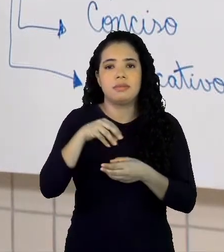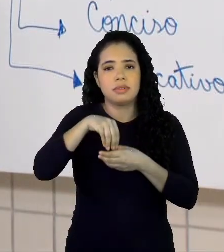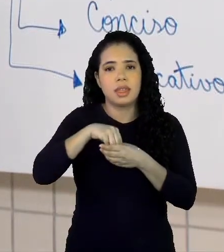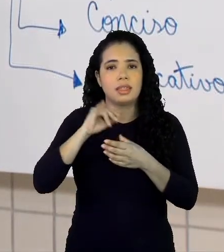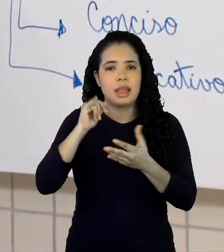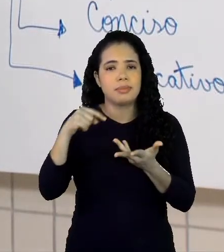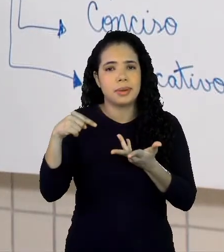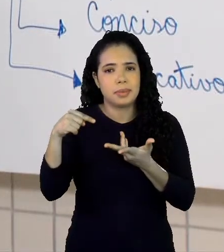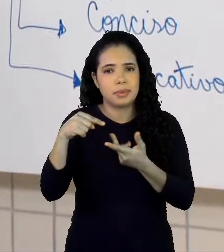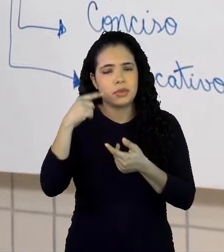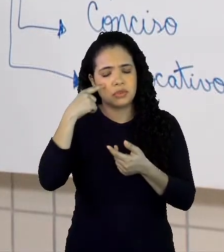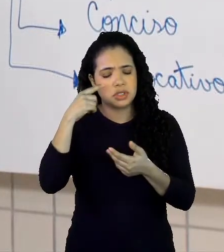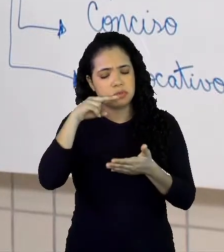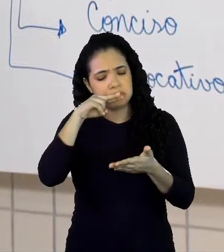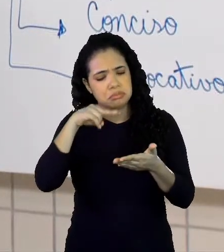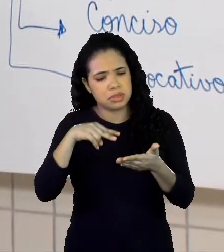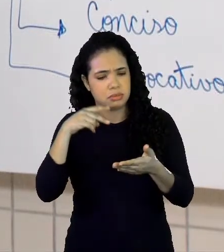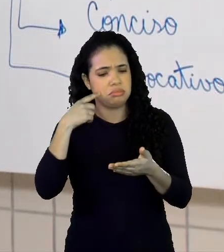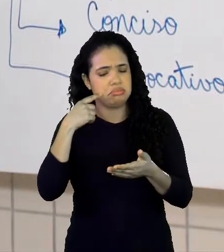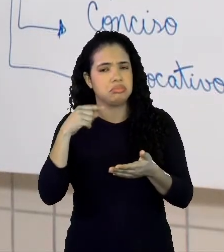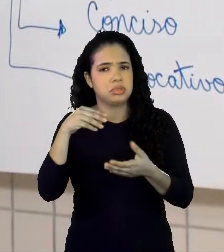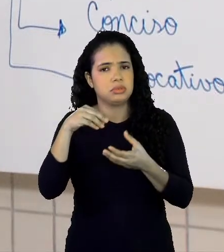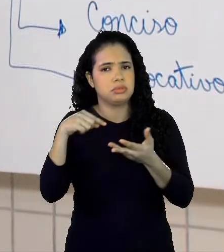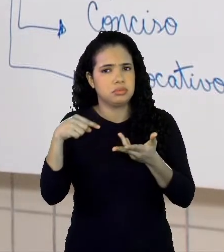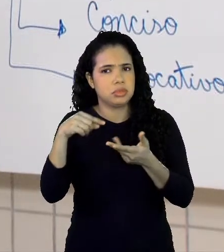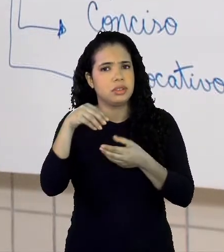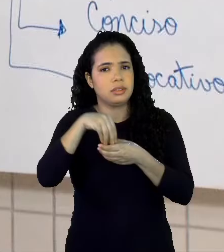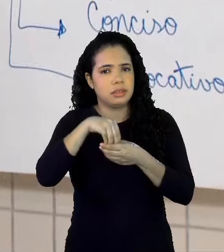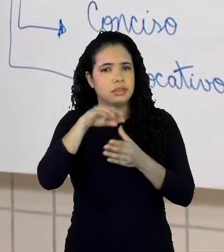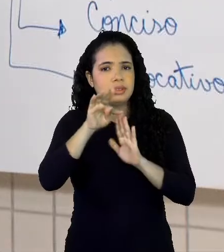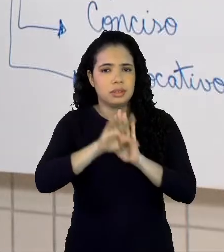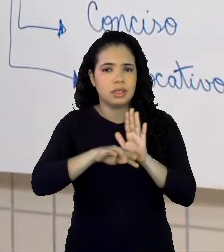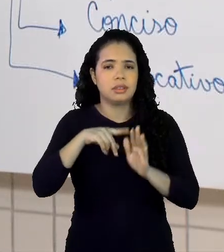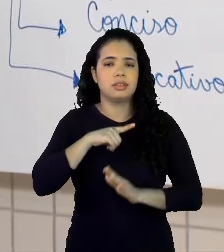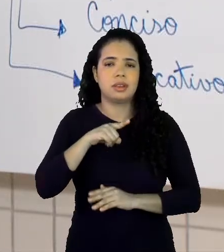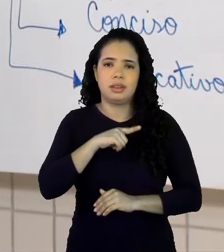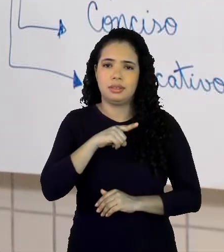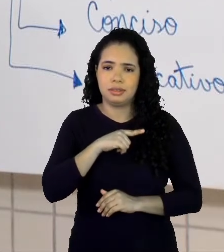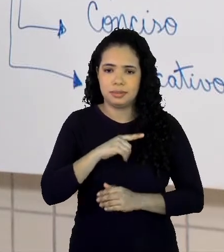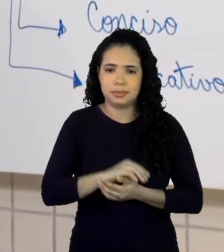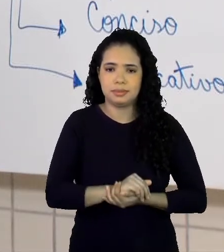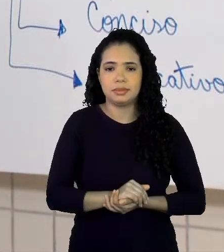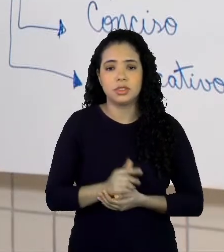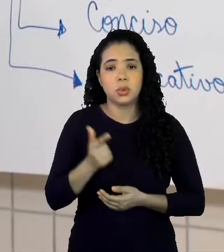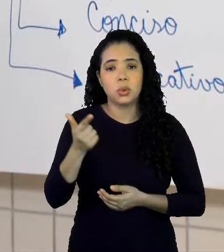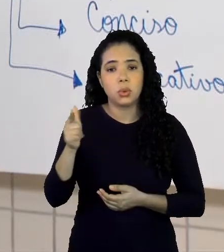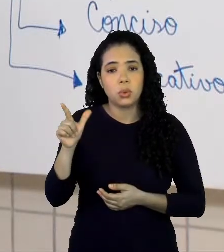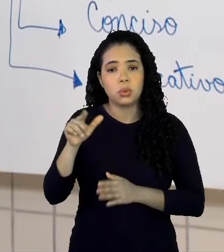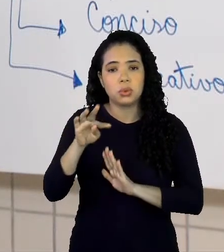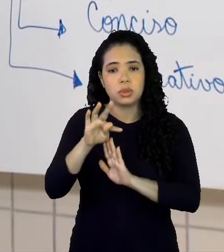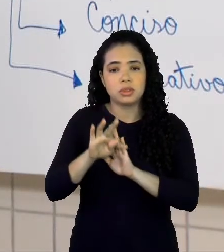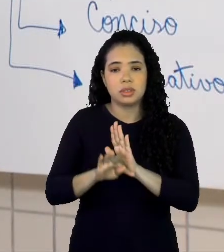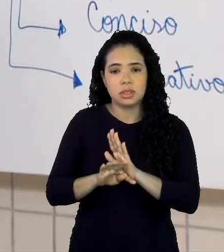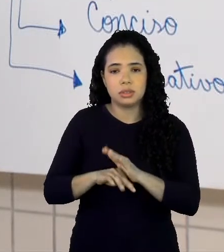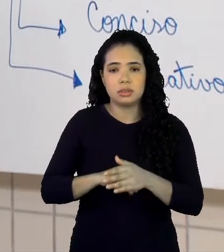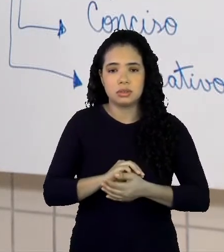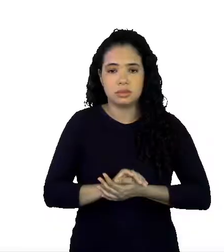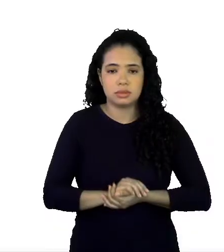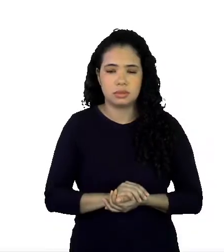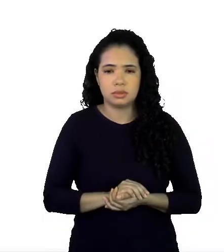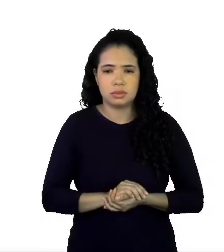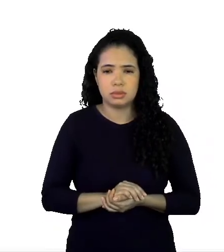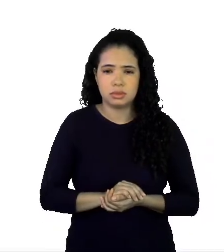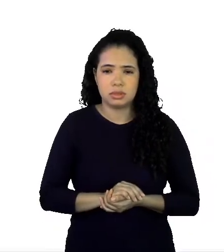aí, certo? Então, vamos ver outra imagem aqui. O outro texto que tem lá é esse daí, ó, fala